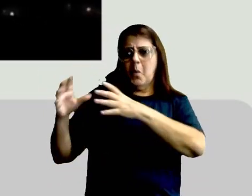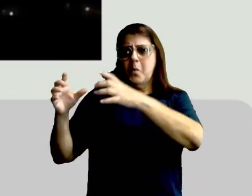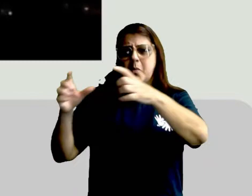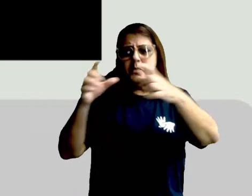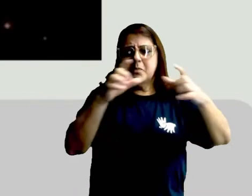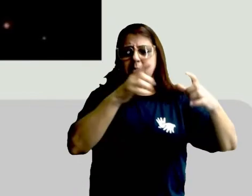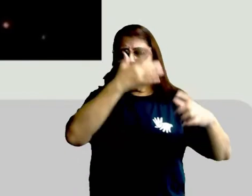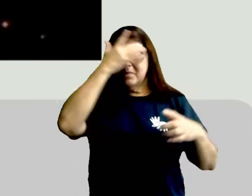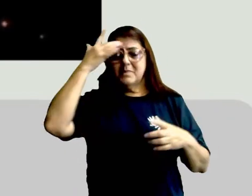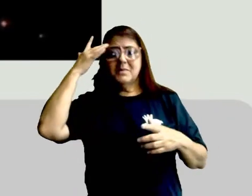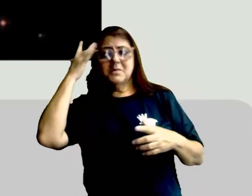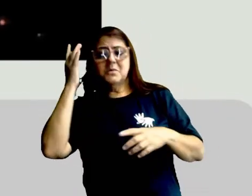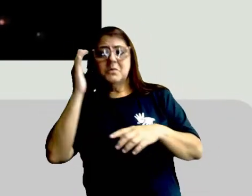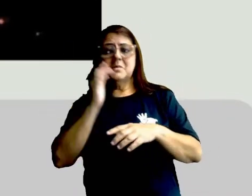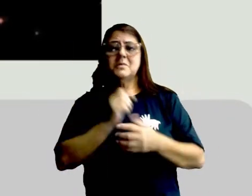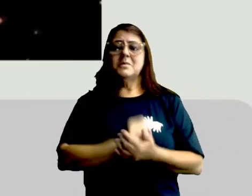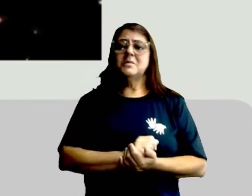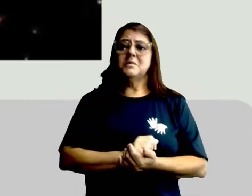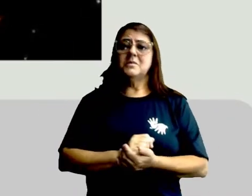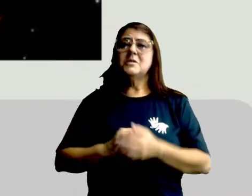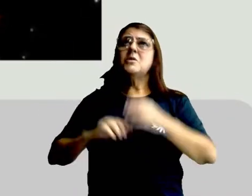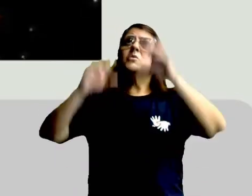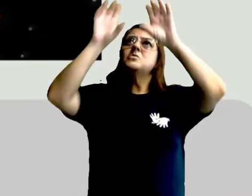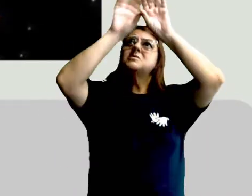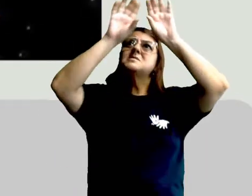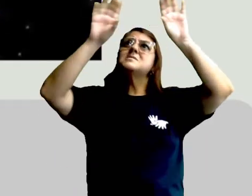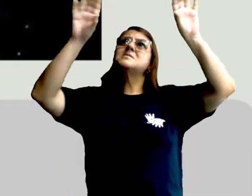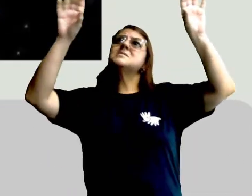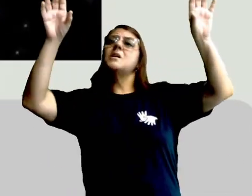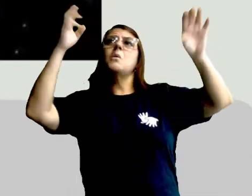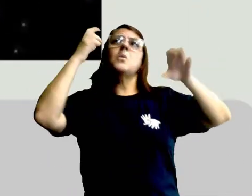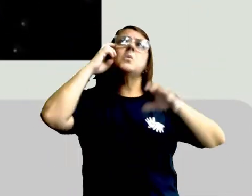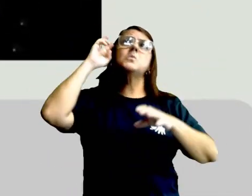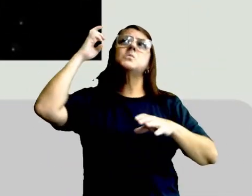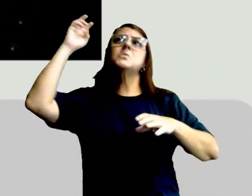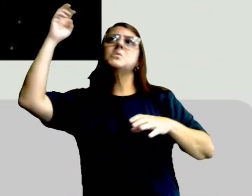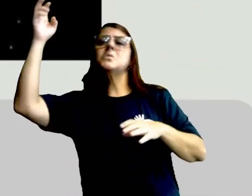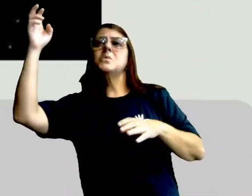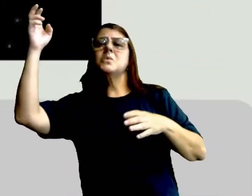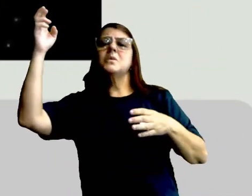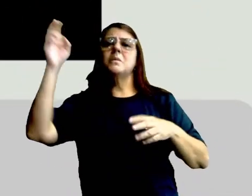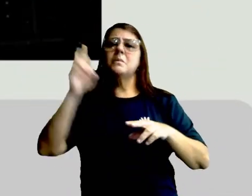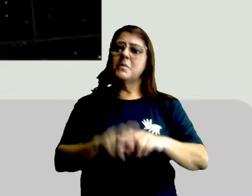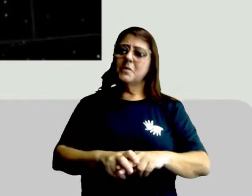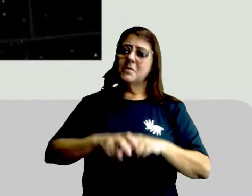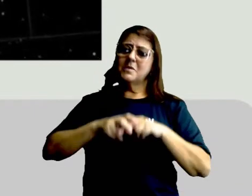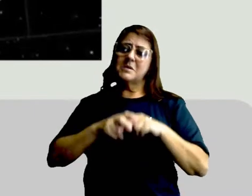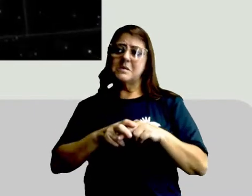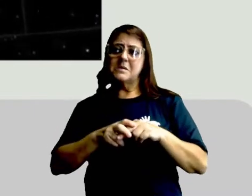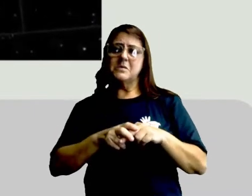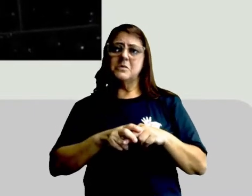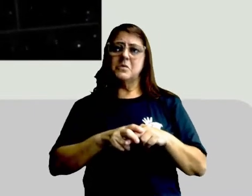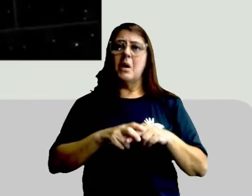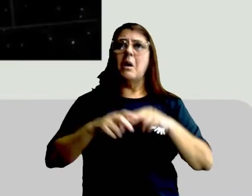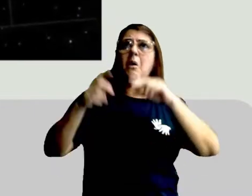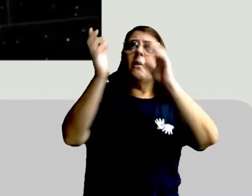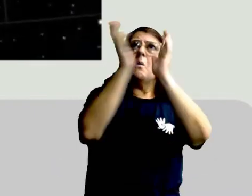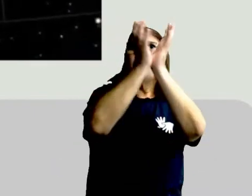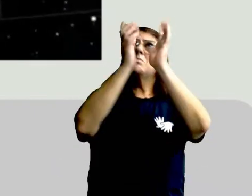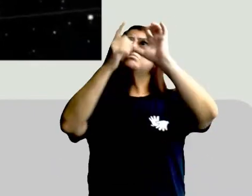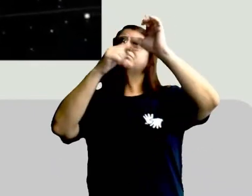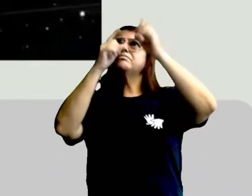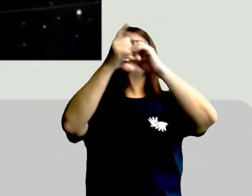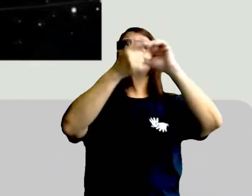do planeta nomearam o céu de acordo com sua cultura e região. Por isso, nem sempre uma